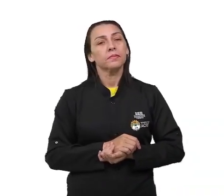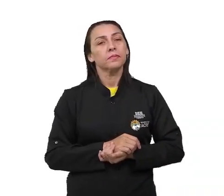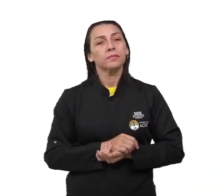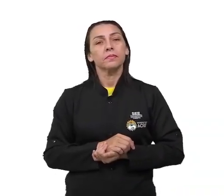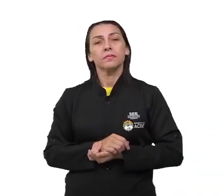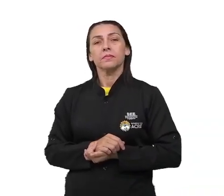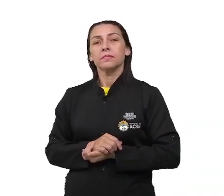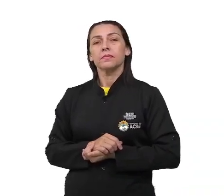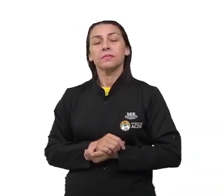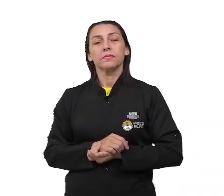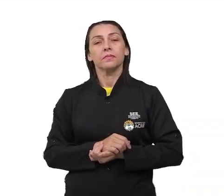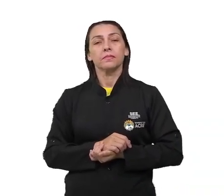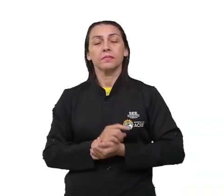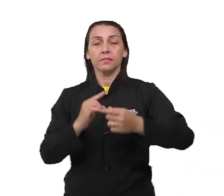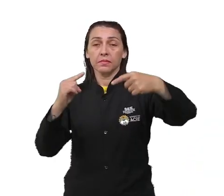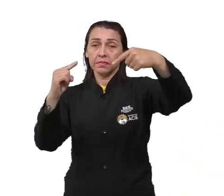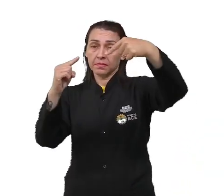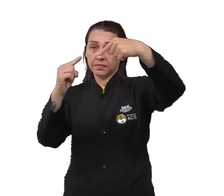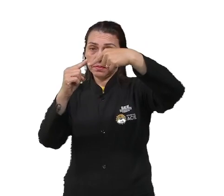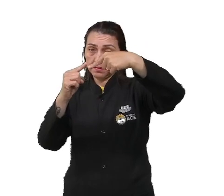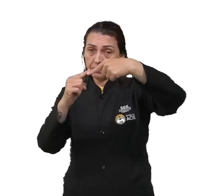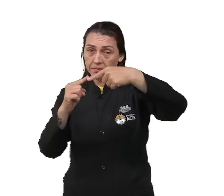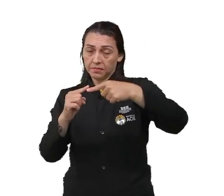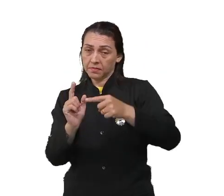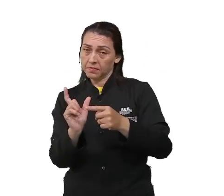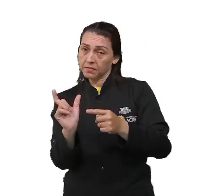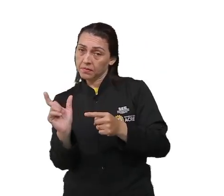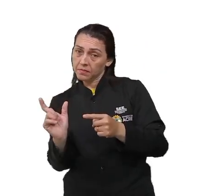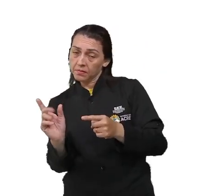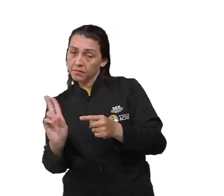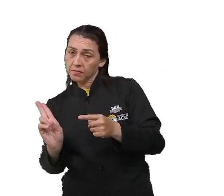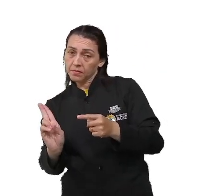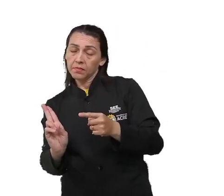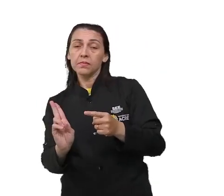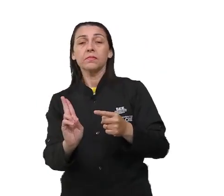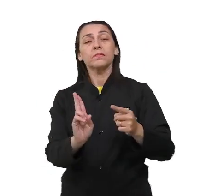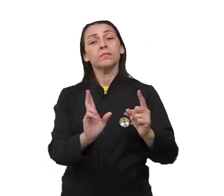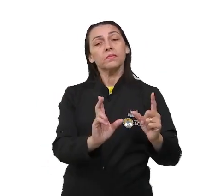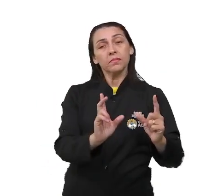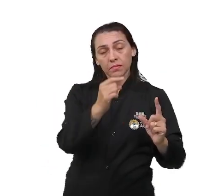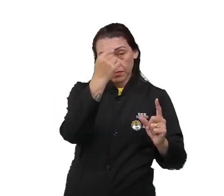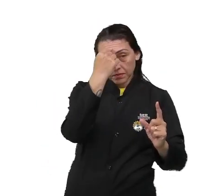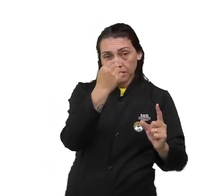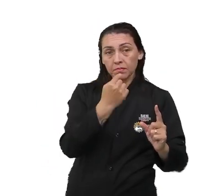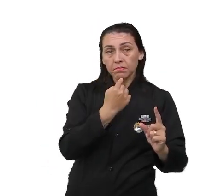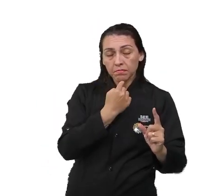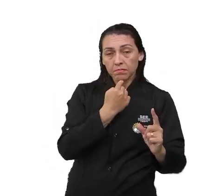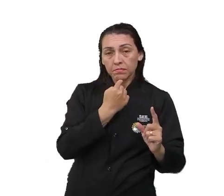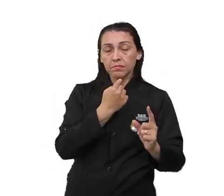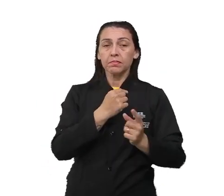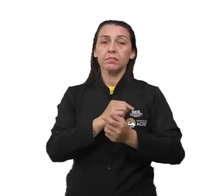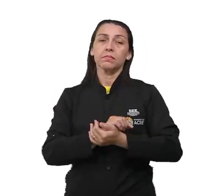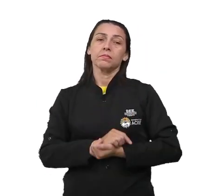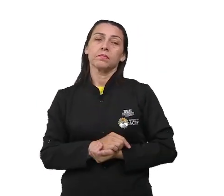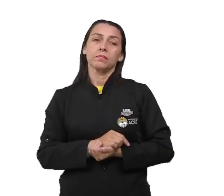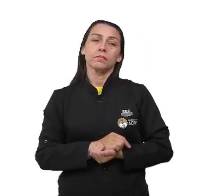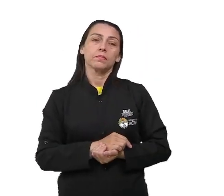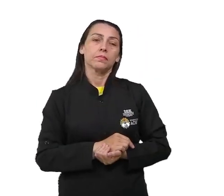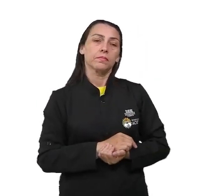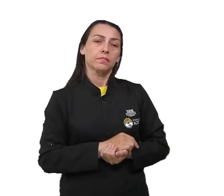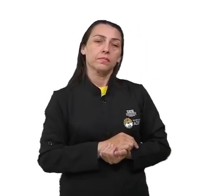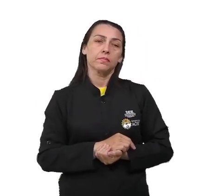Match balls and sports. Vocês vão fazer a ligação entre o estilo, no caso aqui de cada